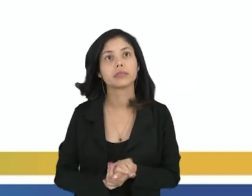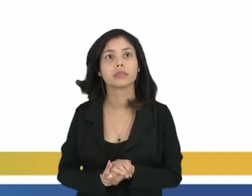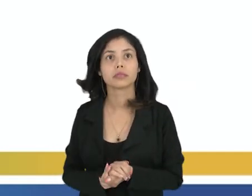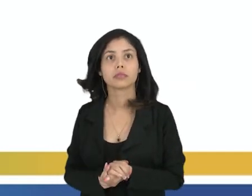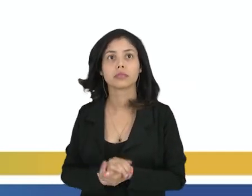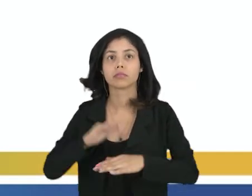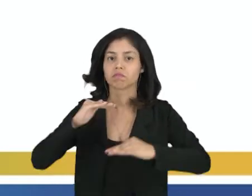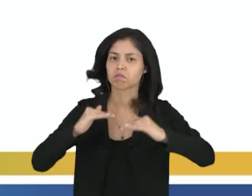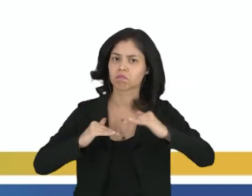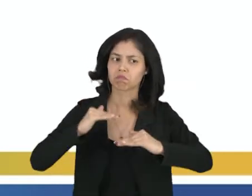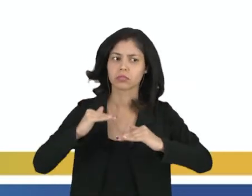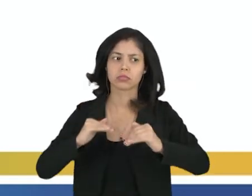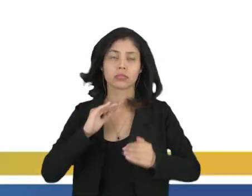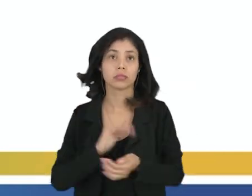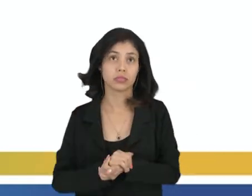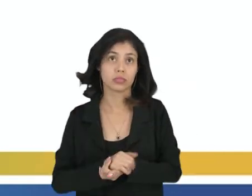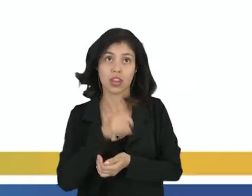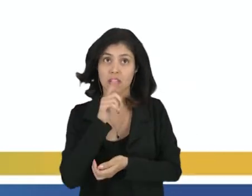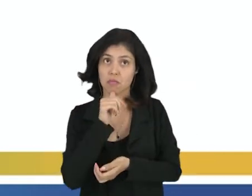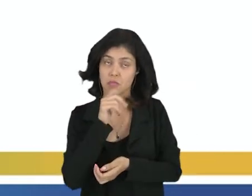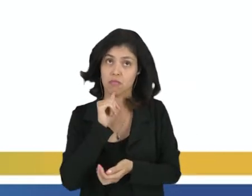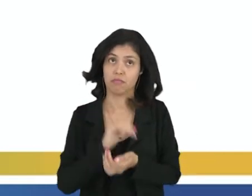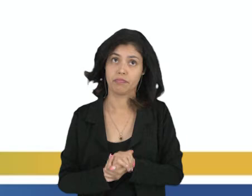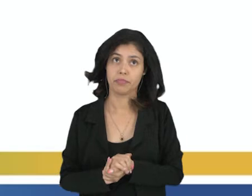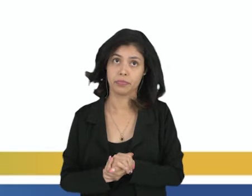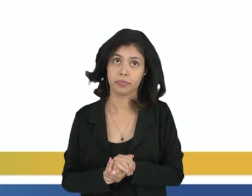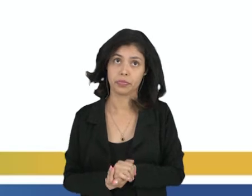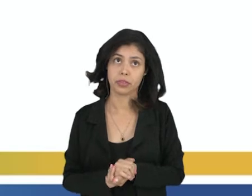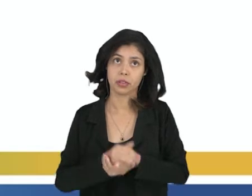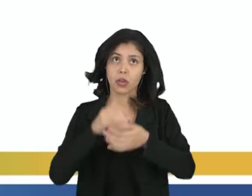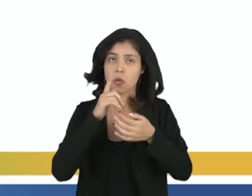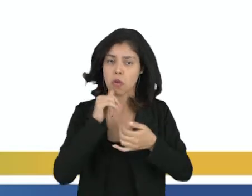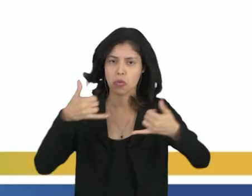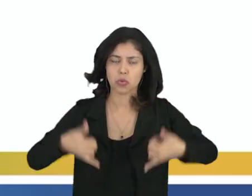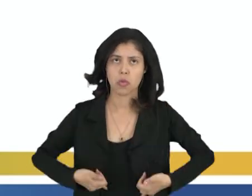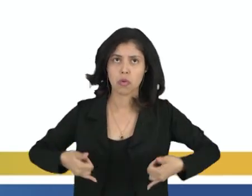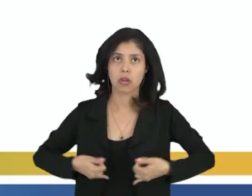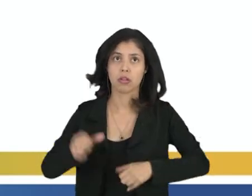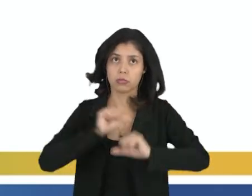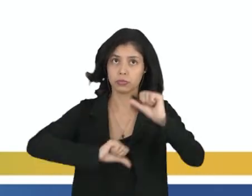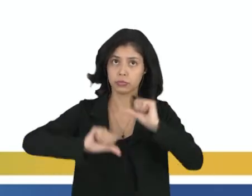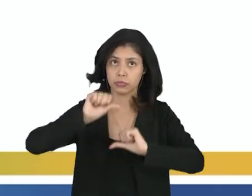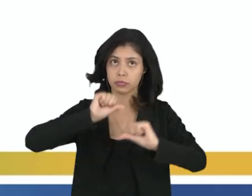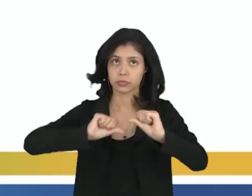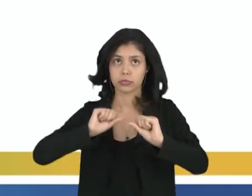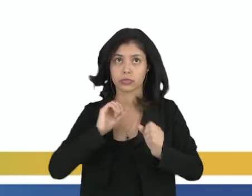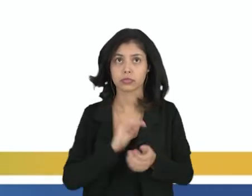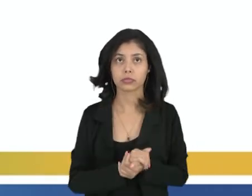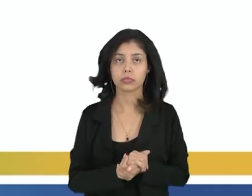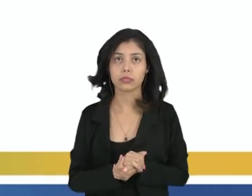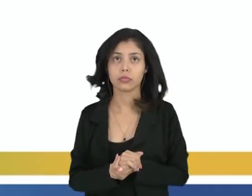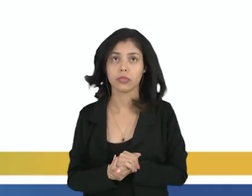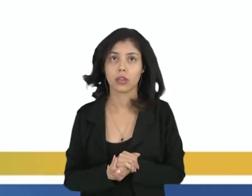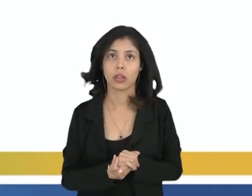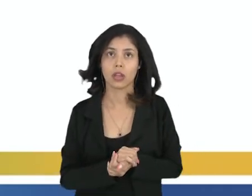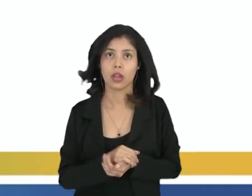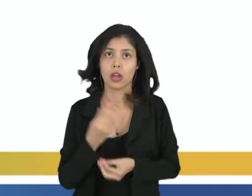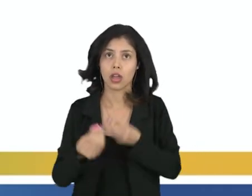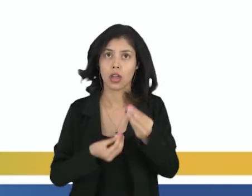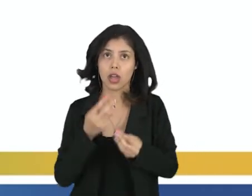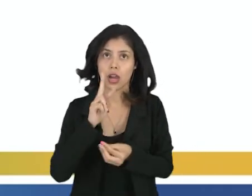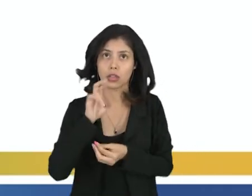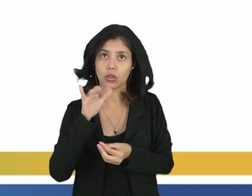o equilíbrio iônico da água. O que acontece com a água? A água ela sofre uma autoionização. Como